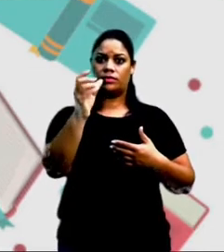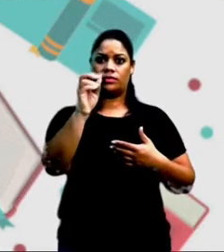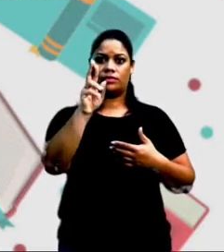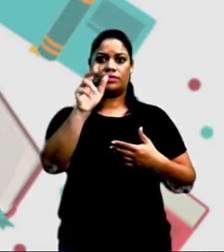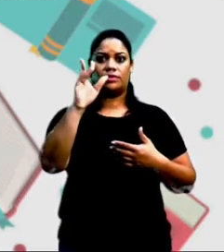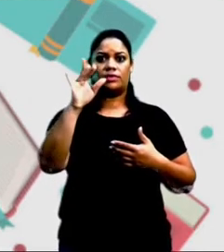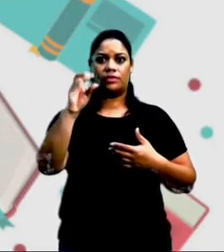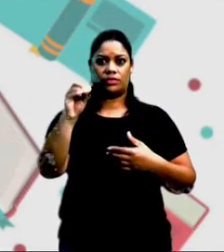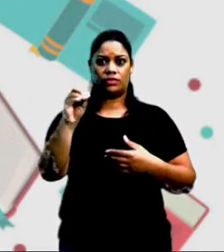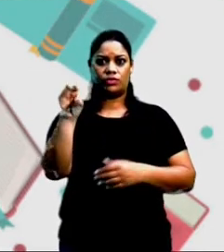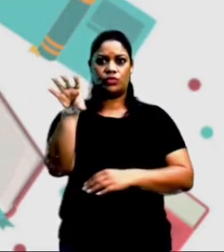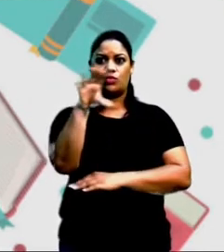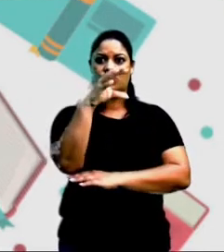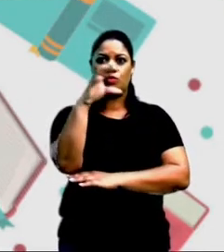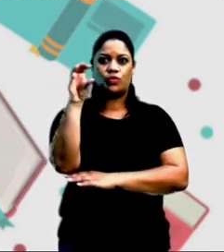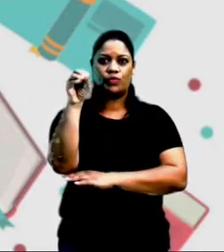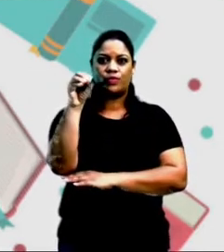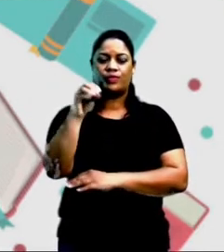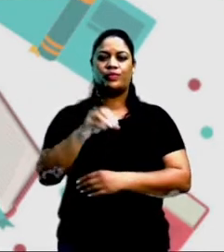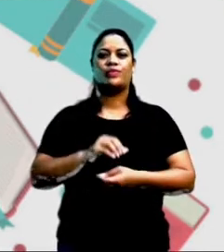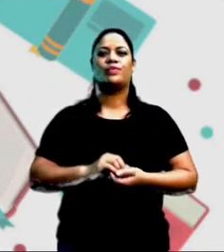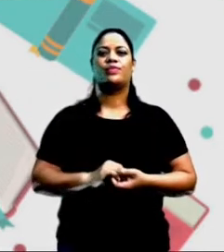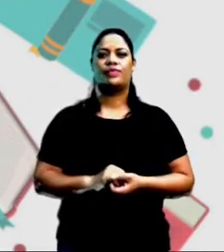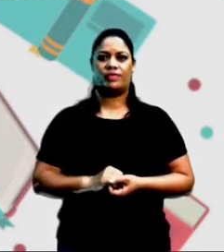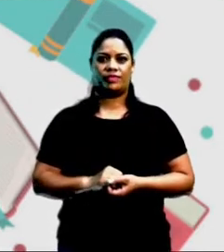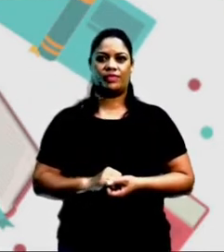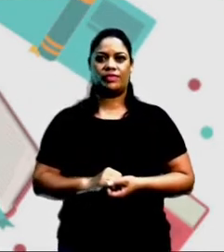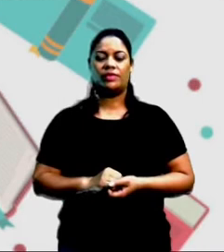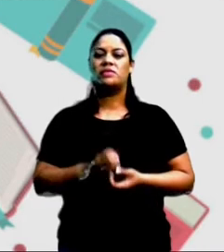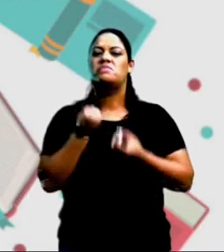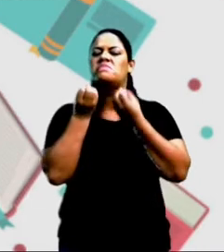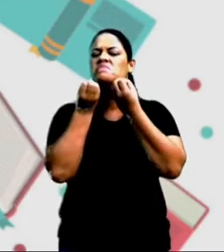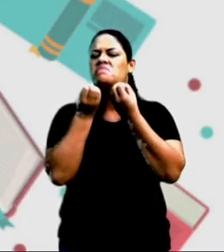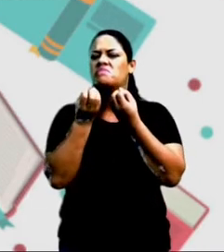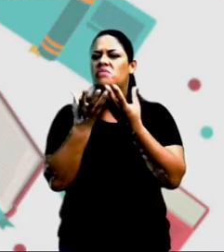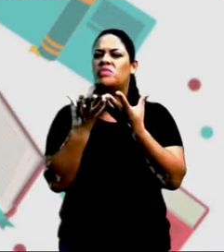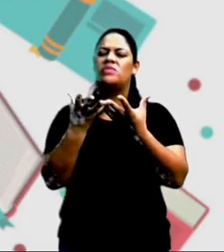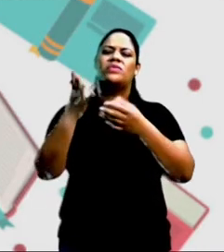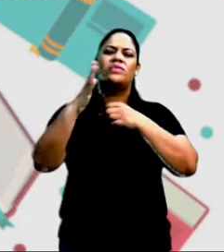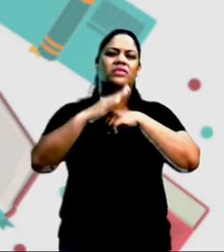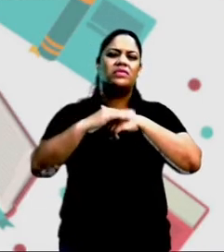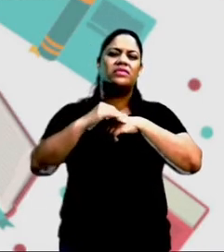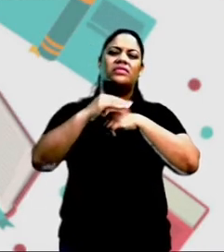um dinossauro. Um dinossaurozinho bonzinho,